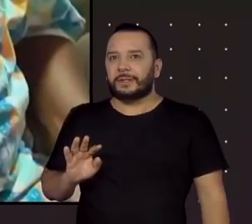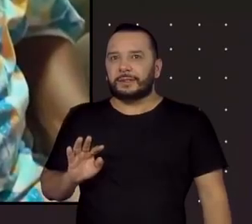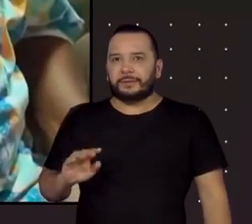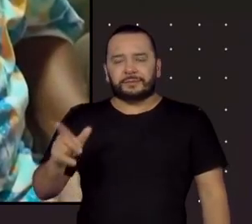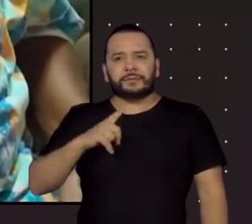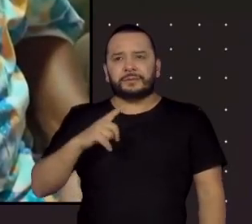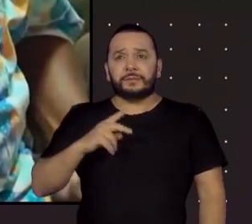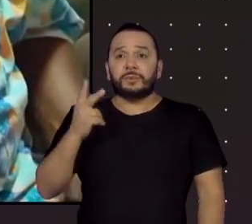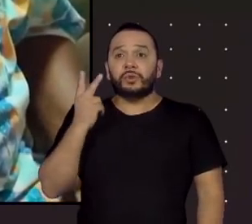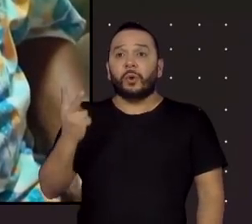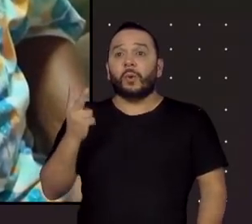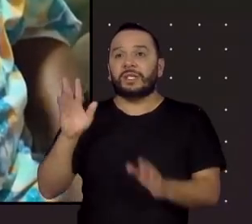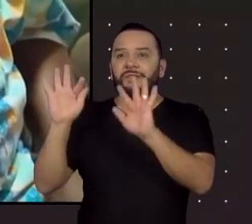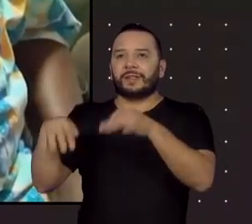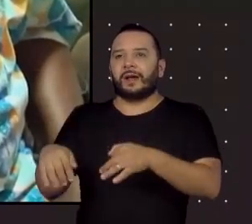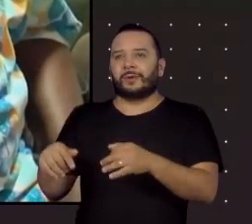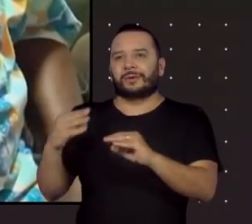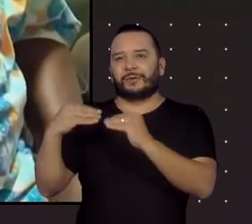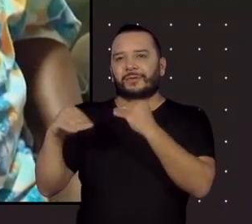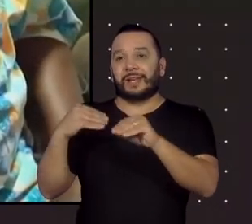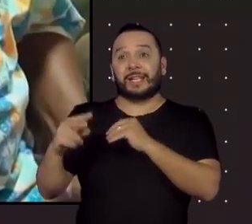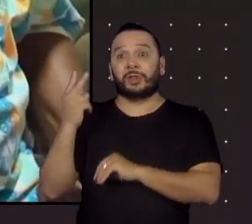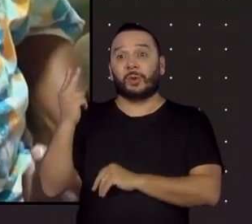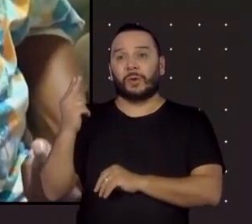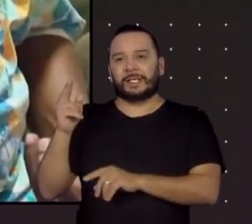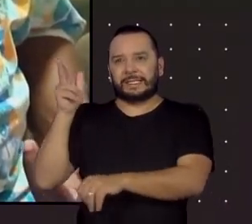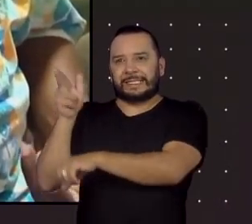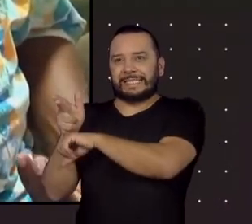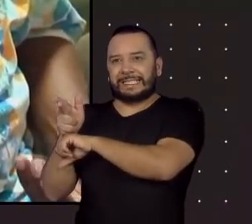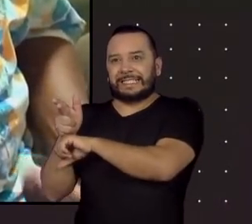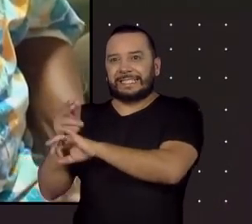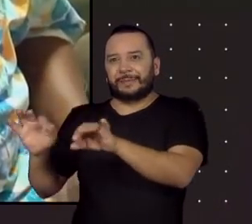finais. 2 finais. Porque, na